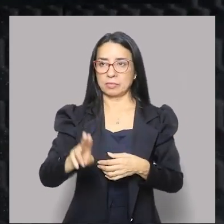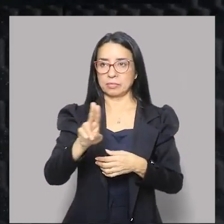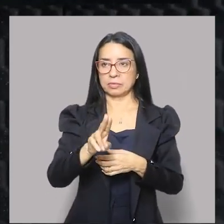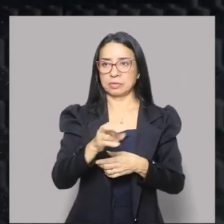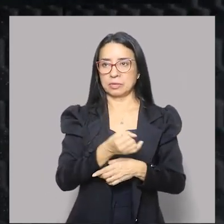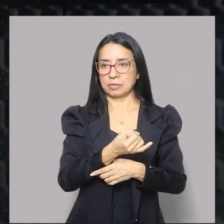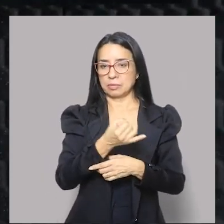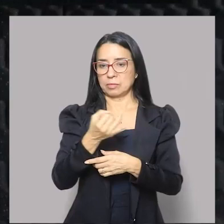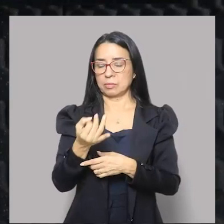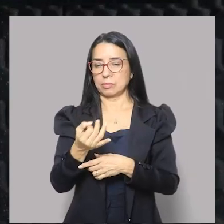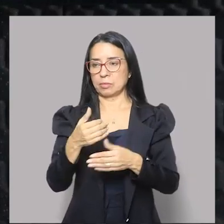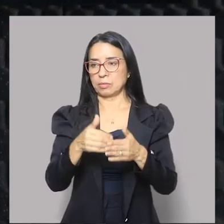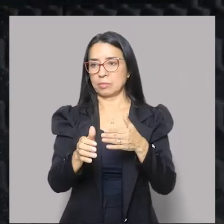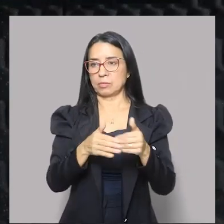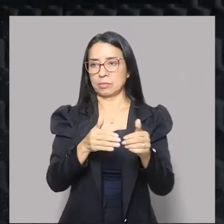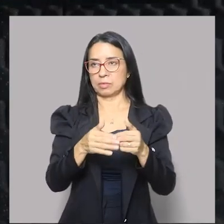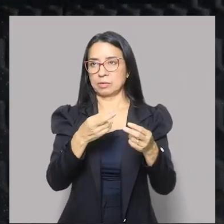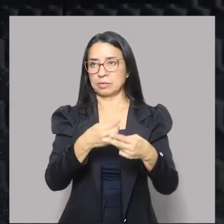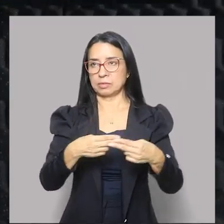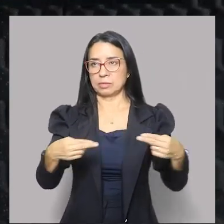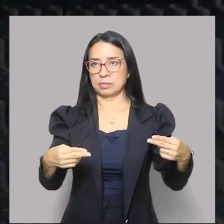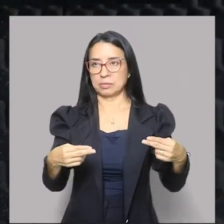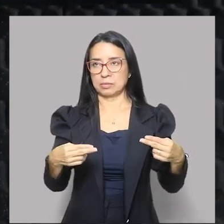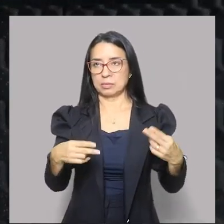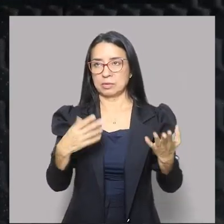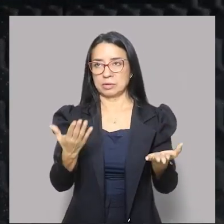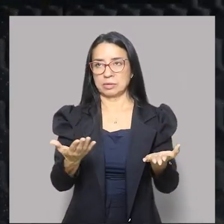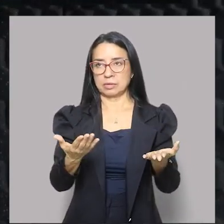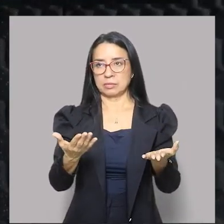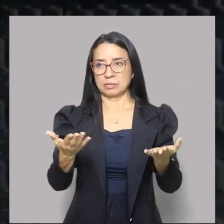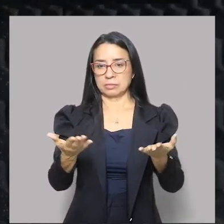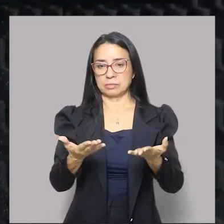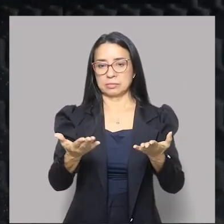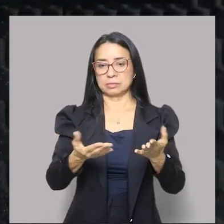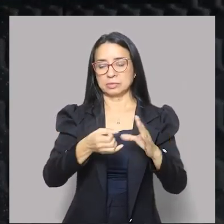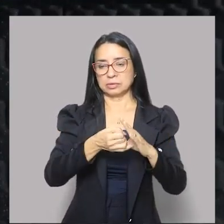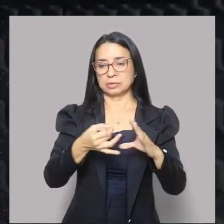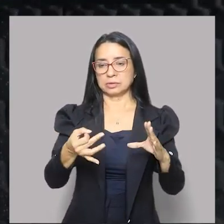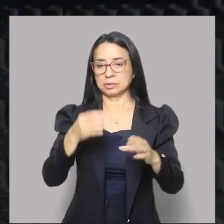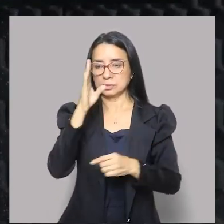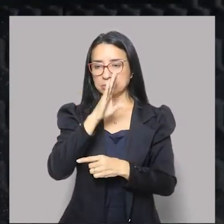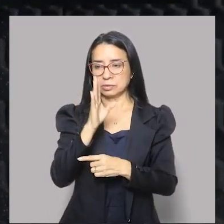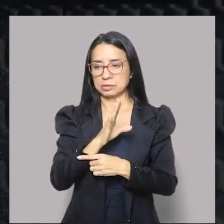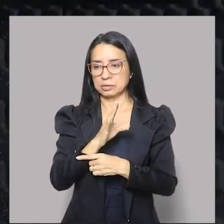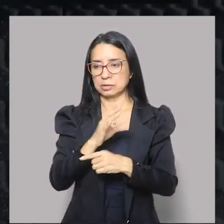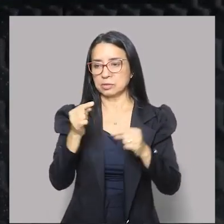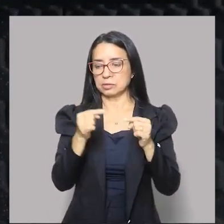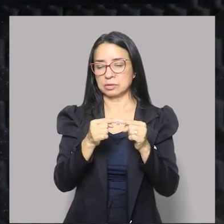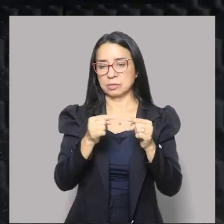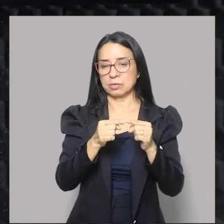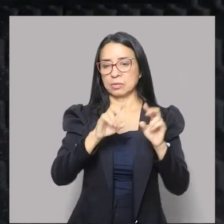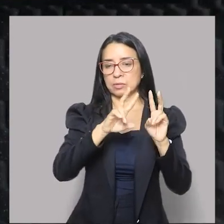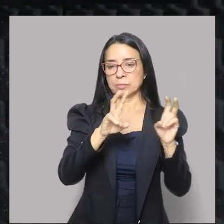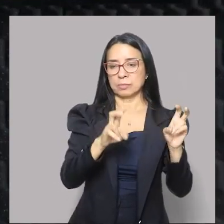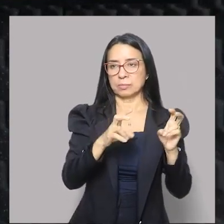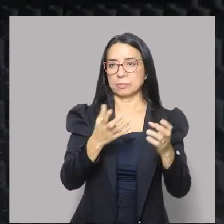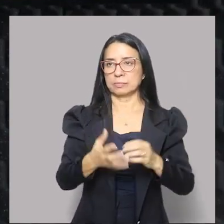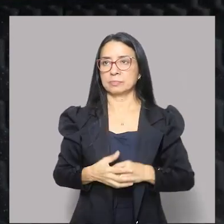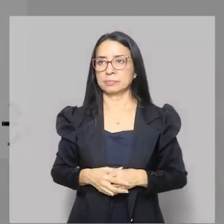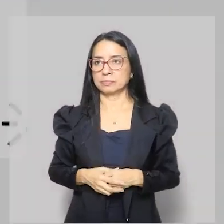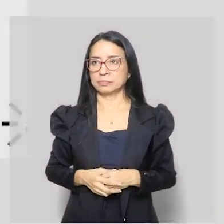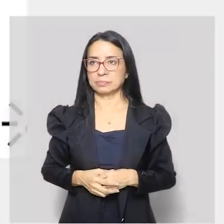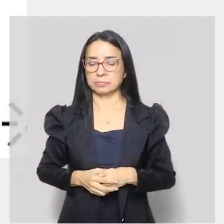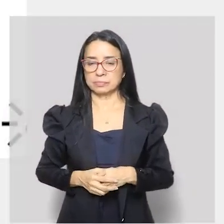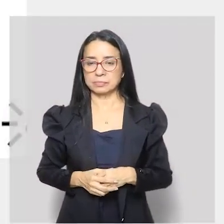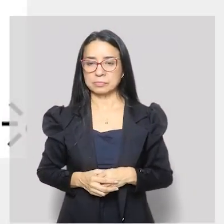quaisquer desses elementos. E aí agora eu vou caracterizar o Brasil quanto ao tema. Olha como é que a gente vai fazer.